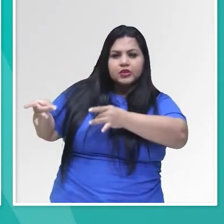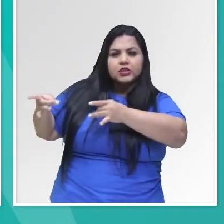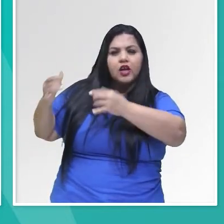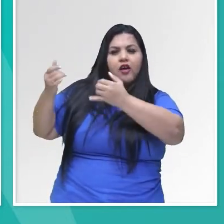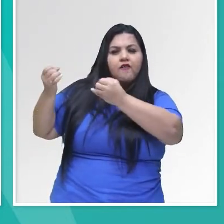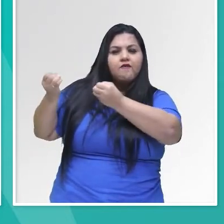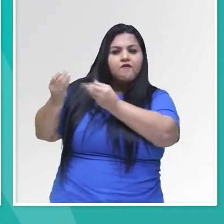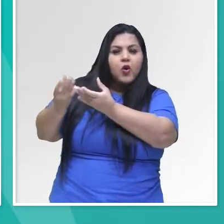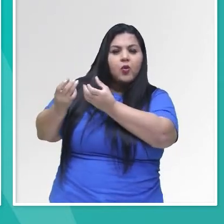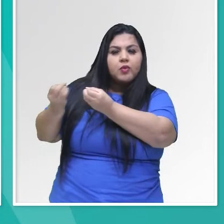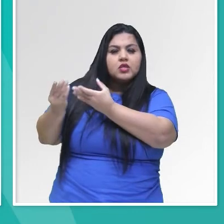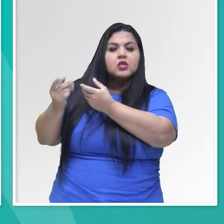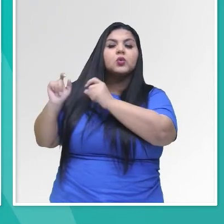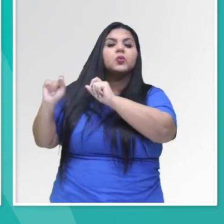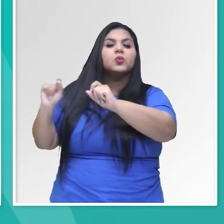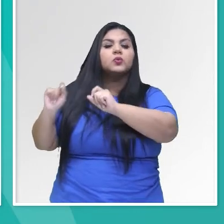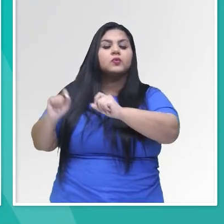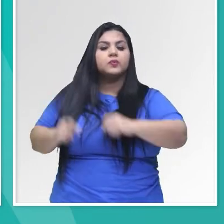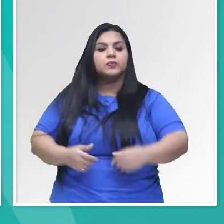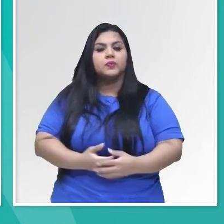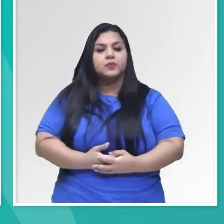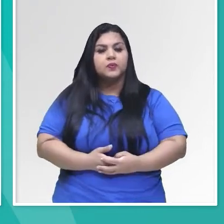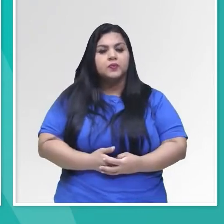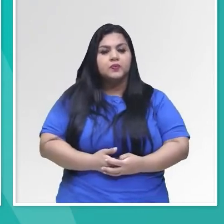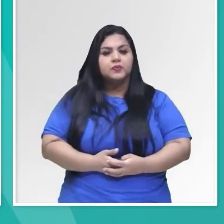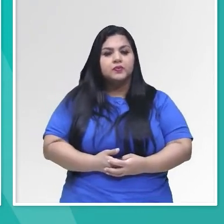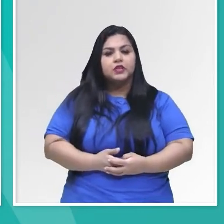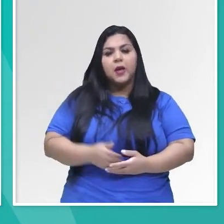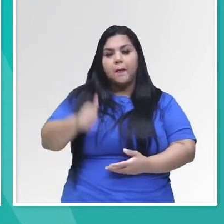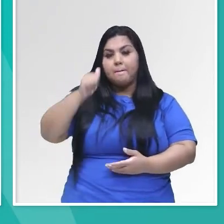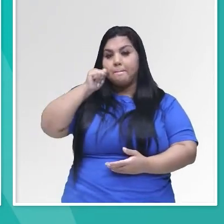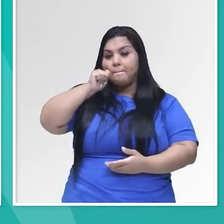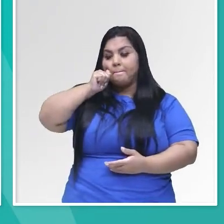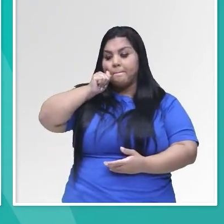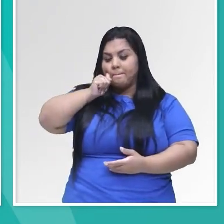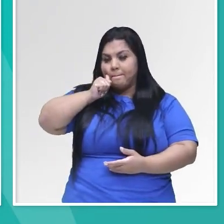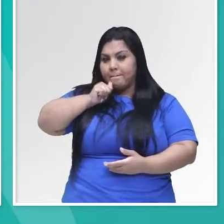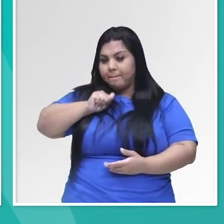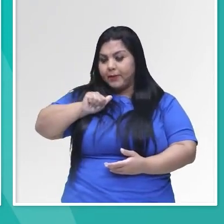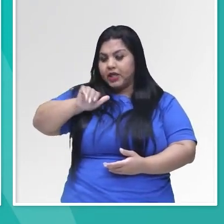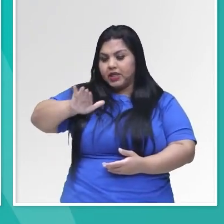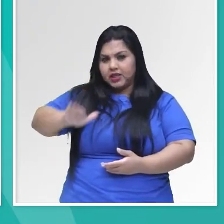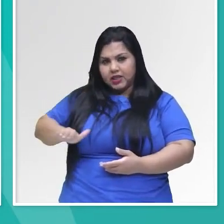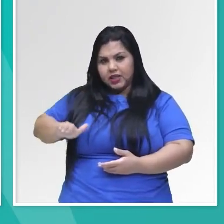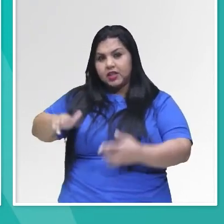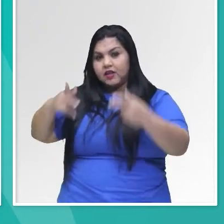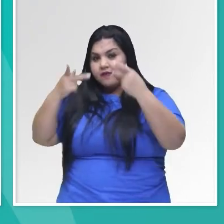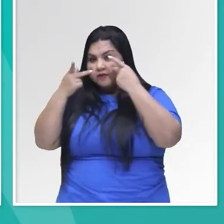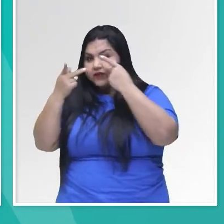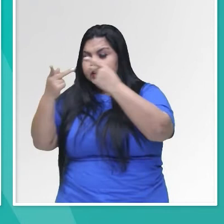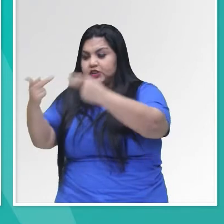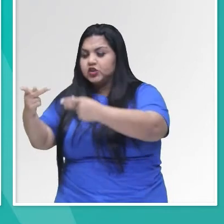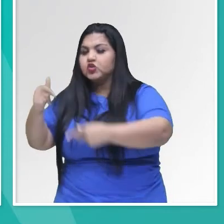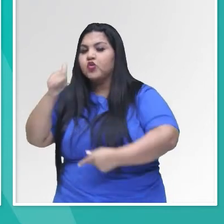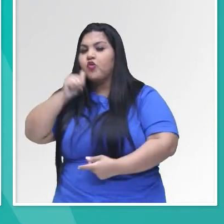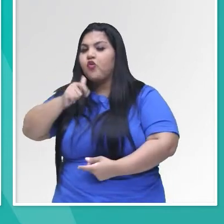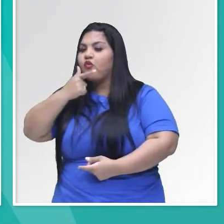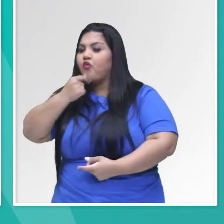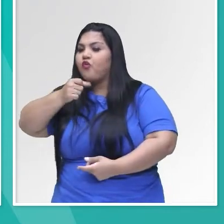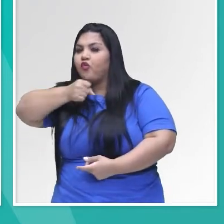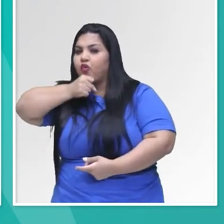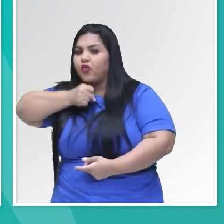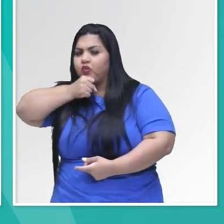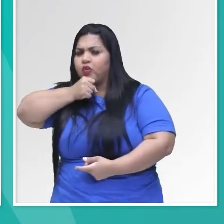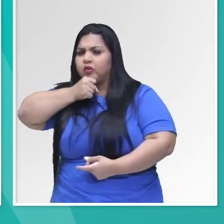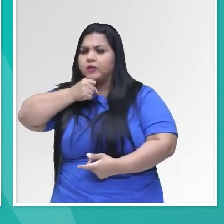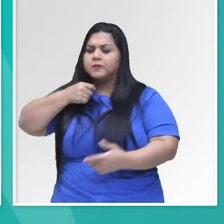Olha só, as meninas visitaram os avós. Visitar algo, visitar alguém, visitar alguma coisa.